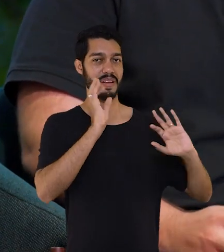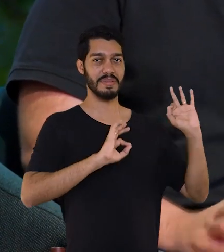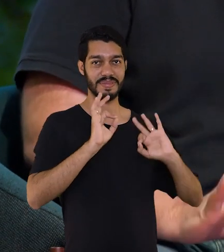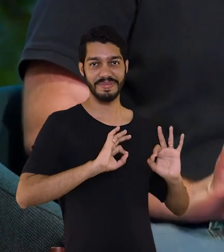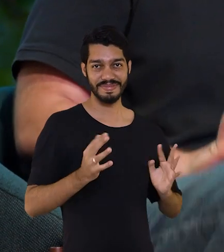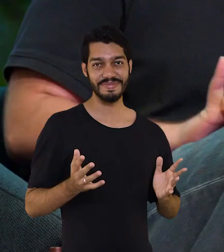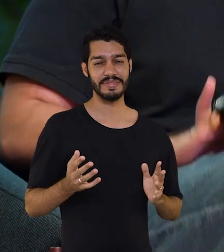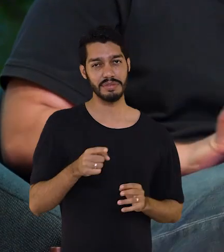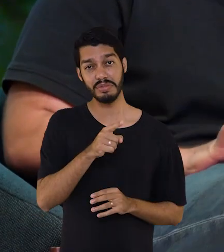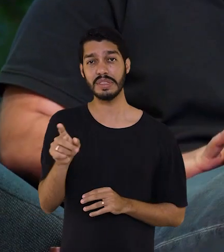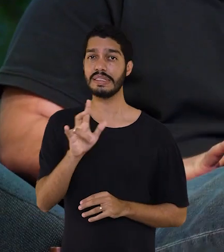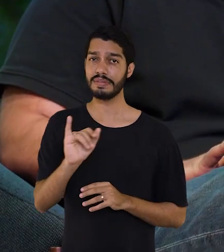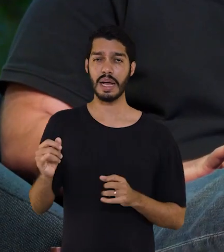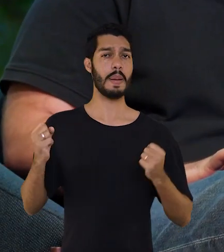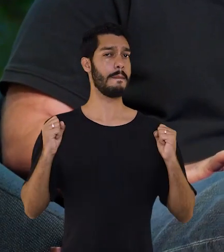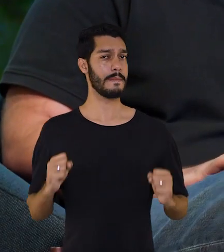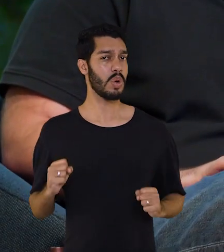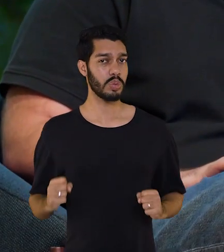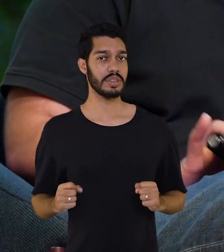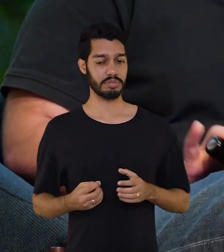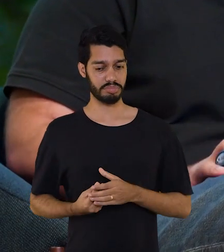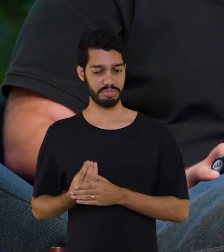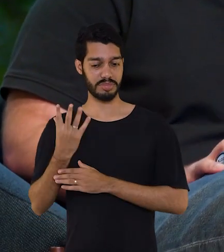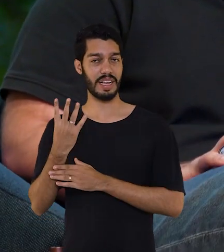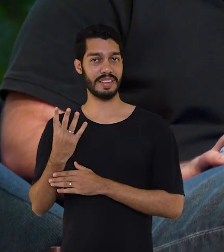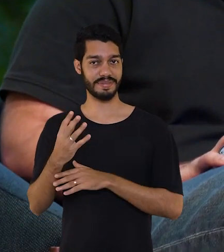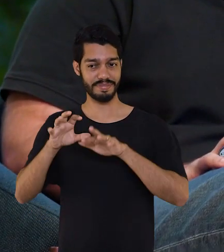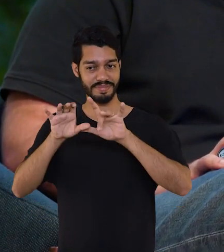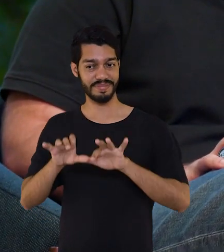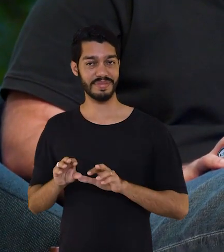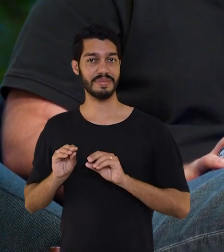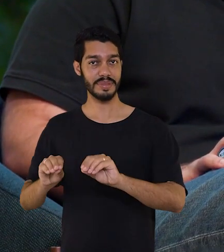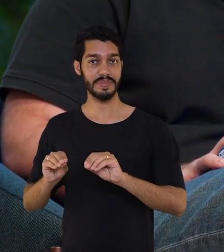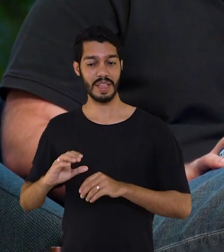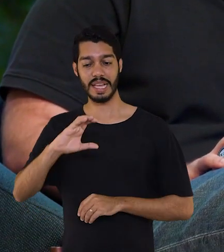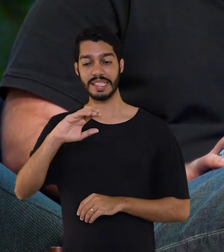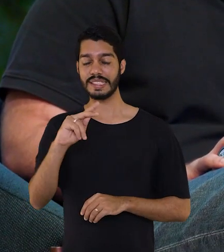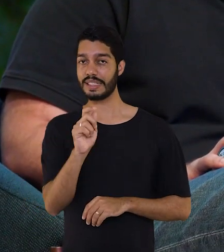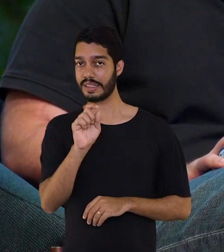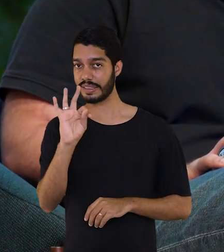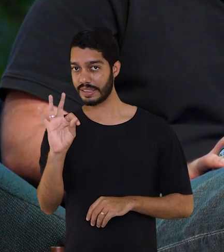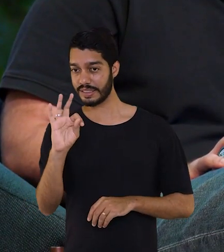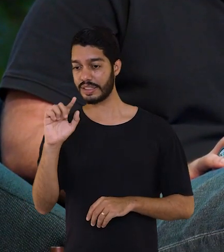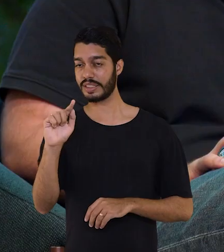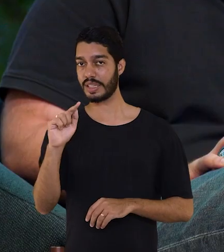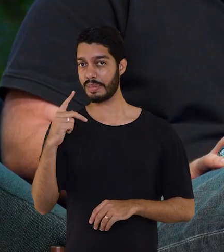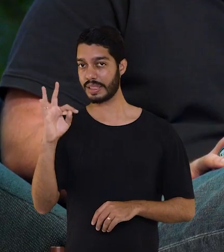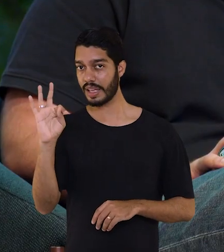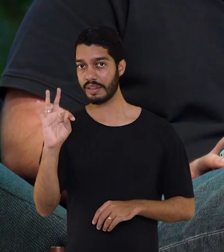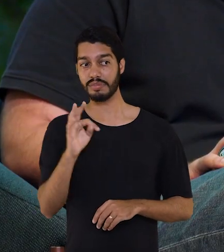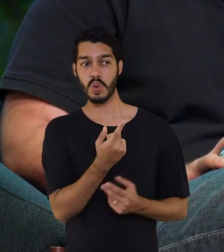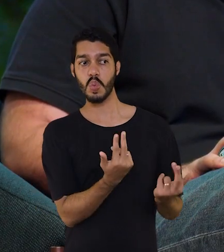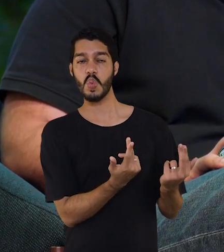mil salões de beleza do Brasil, né? Então, vocês vão poder formular esse prompt e o próprio ChatGPT, o mesmo